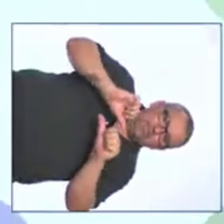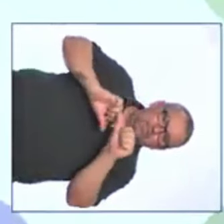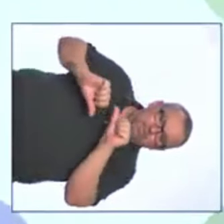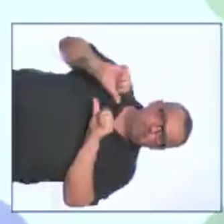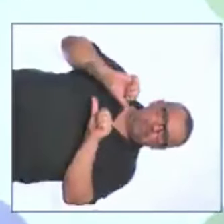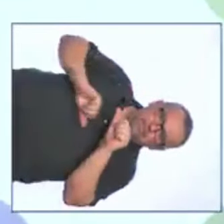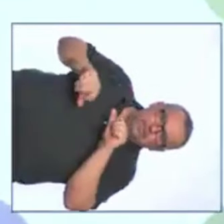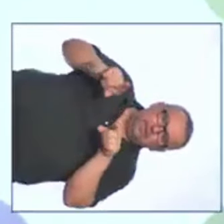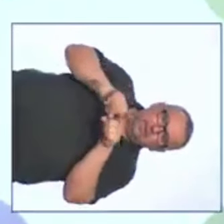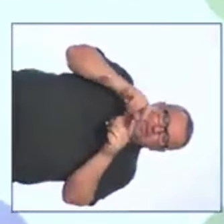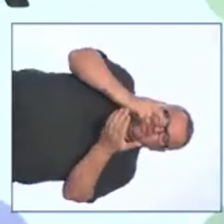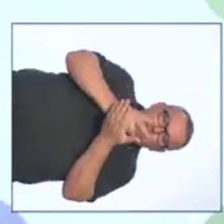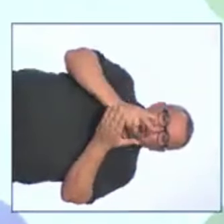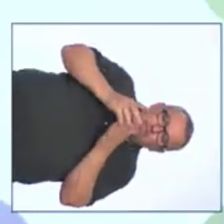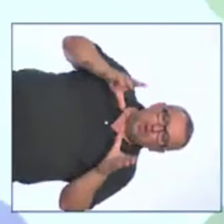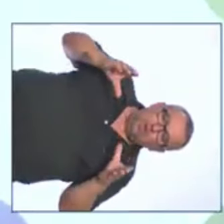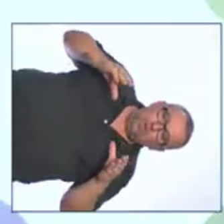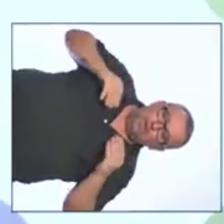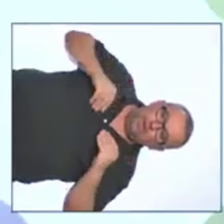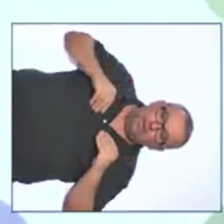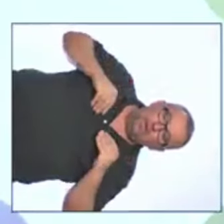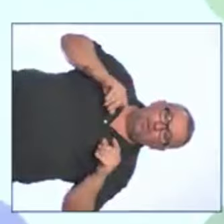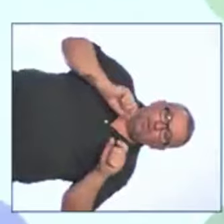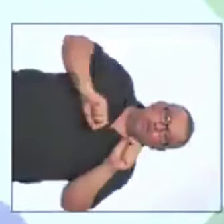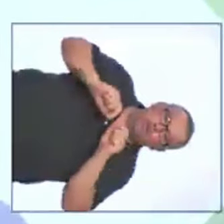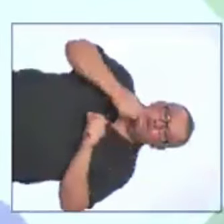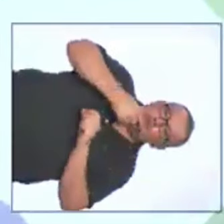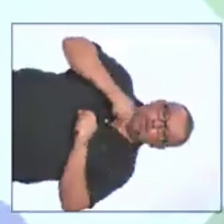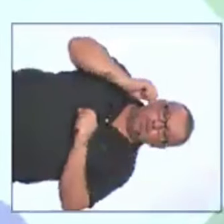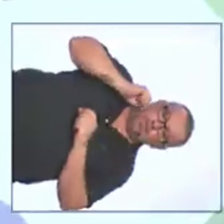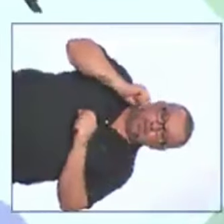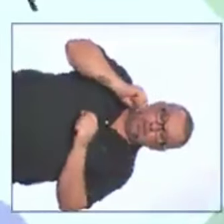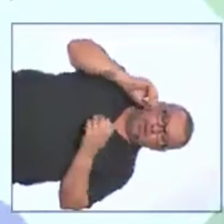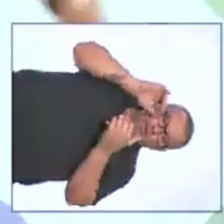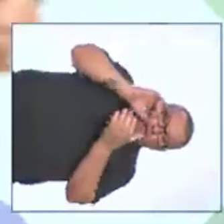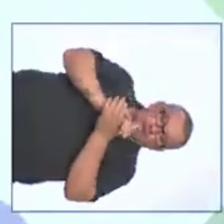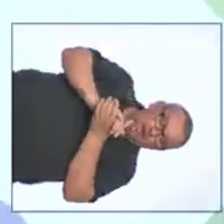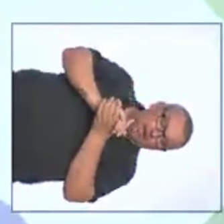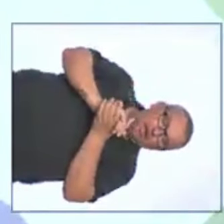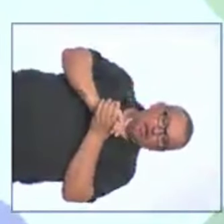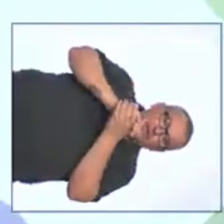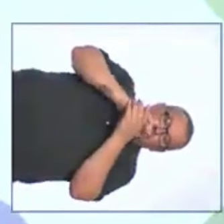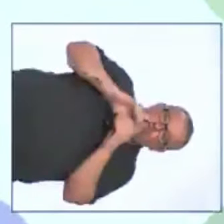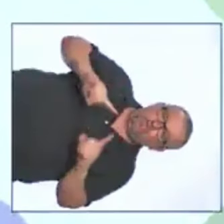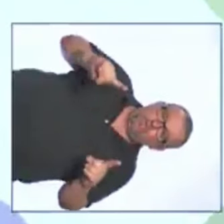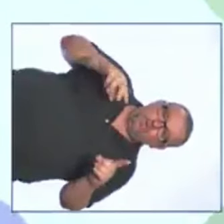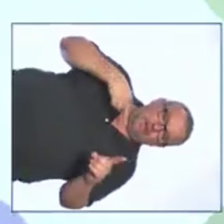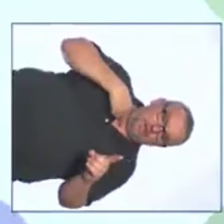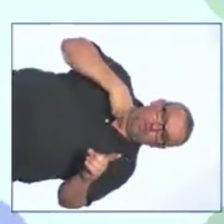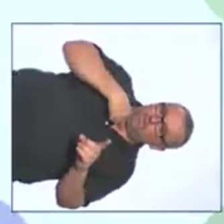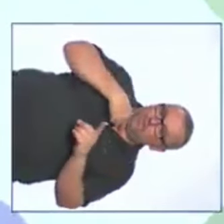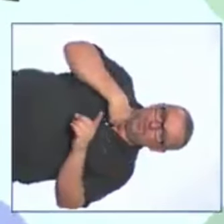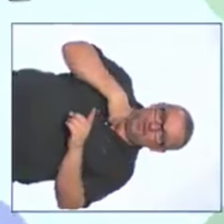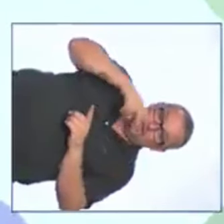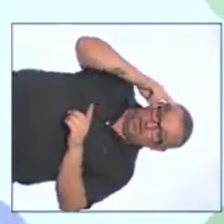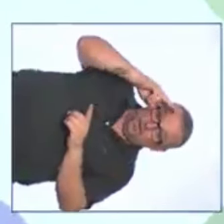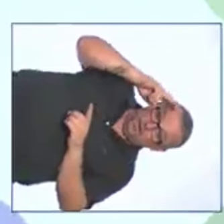então a mesma concepção de que família tinha que ser um homem e uma mulher casados não podia disforciar eu lembro né